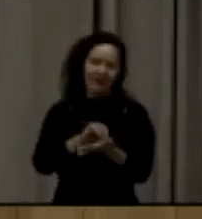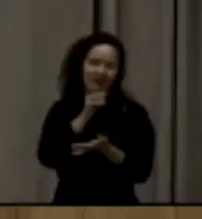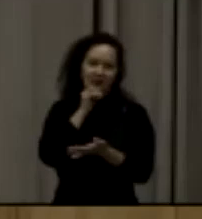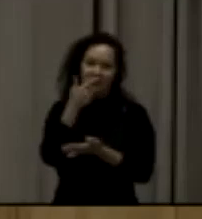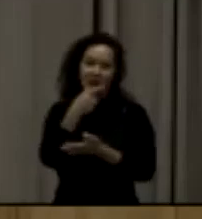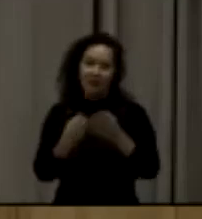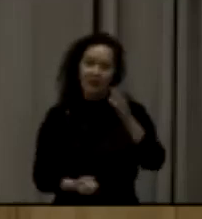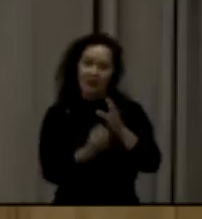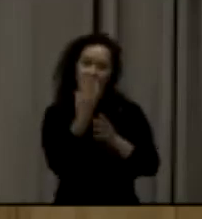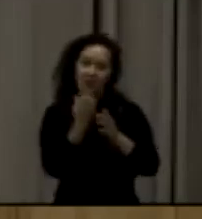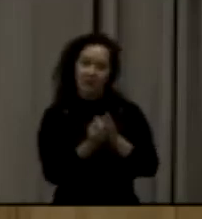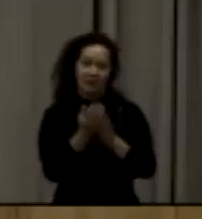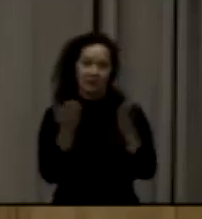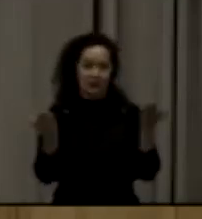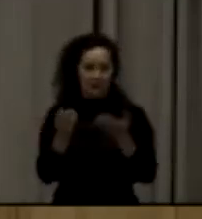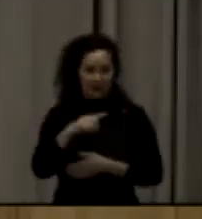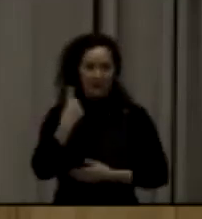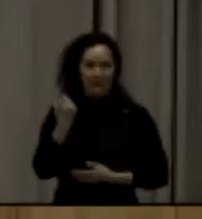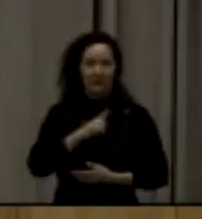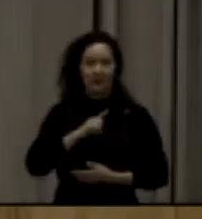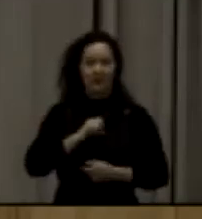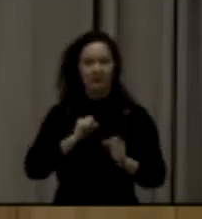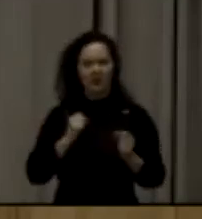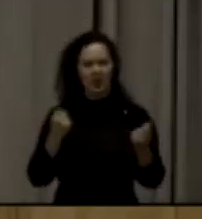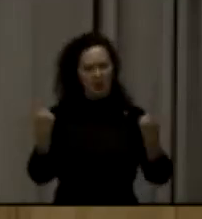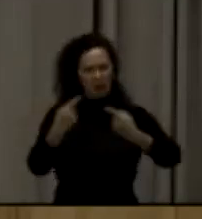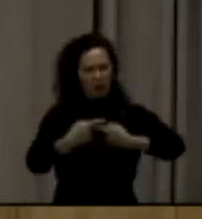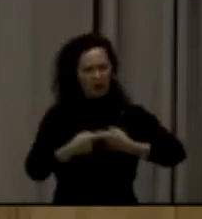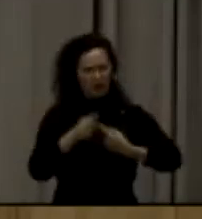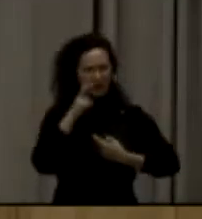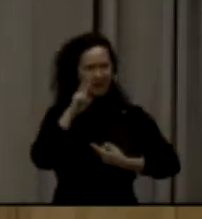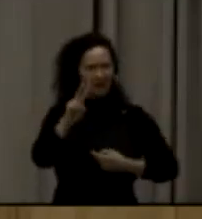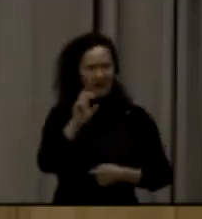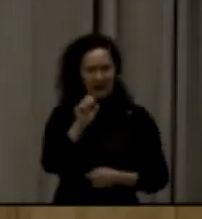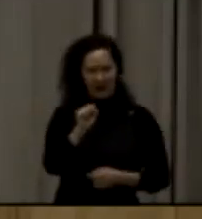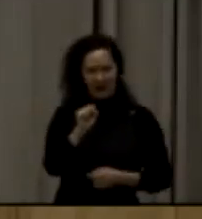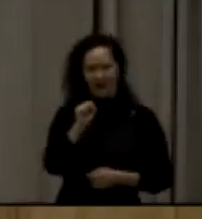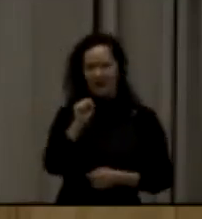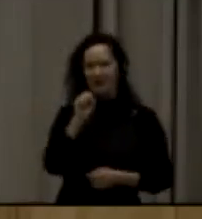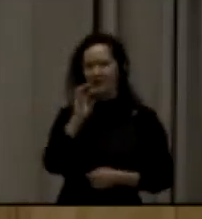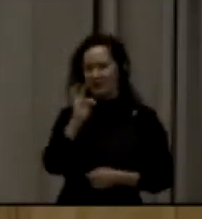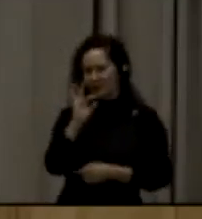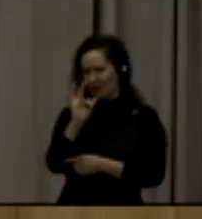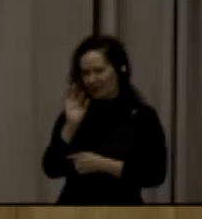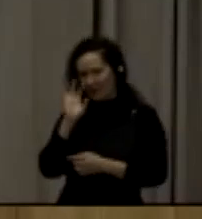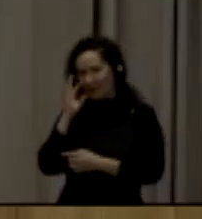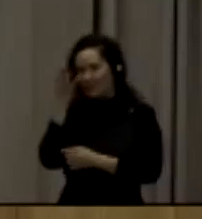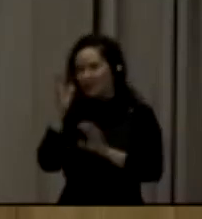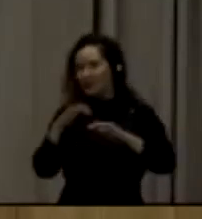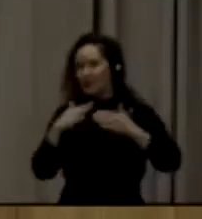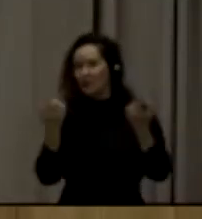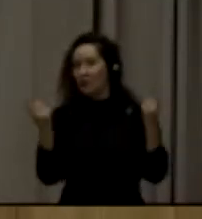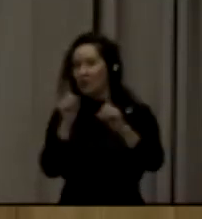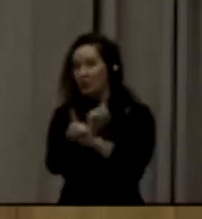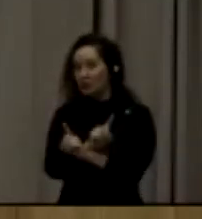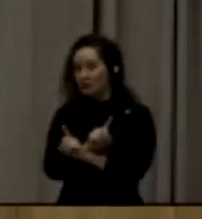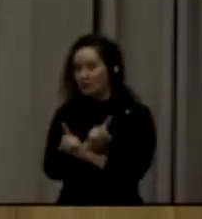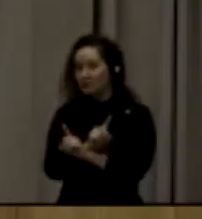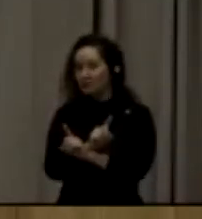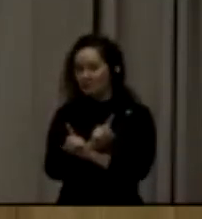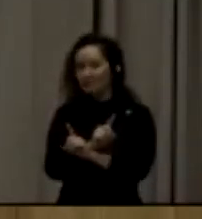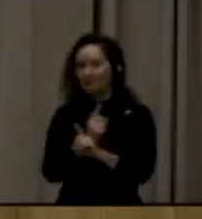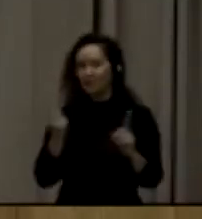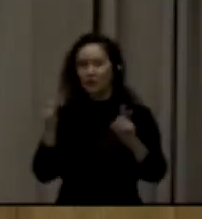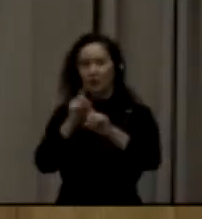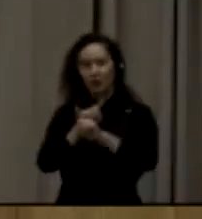efetivas na construção. E temos agora um ataque, né? Vocês viram, o STF decidiu contra